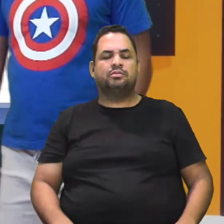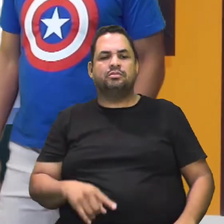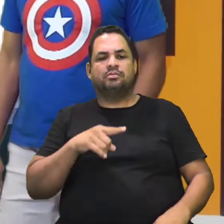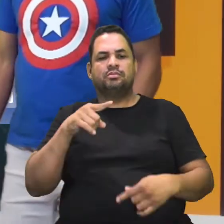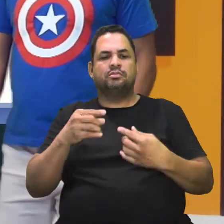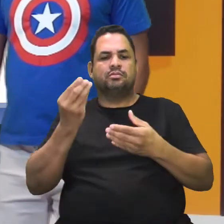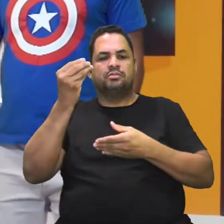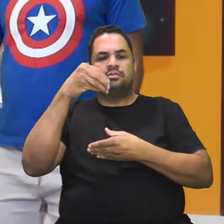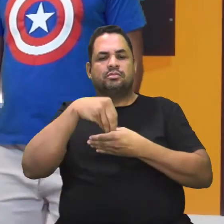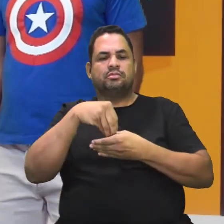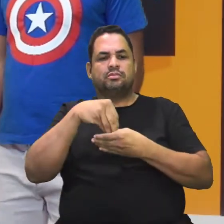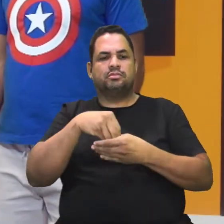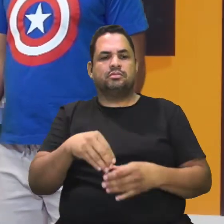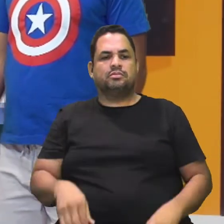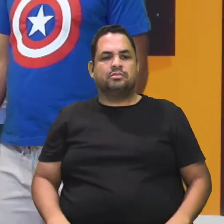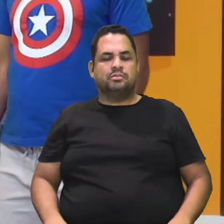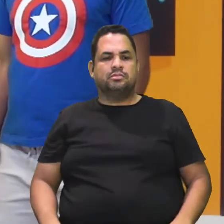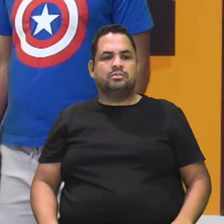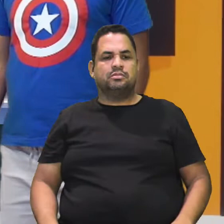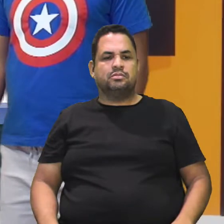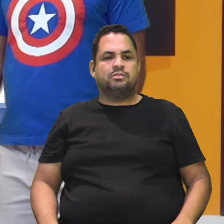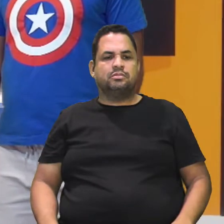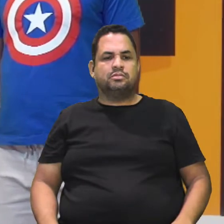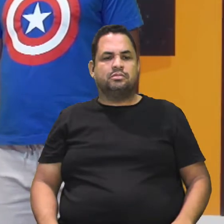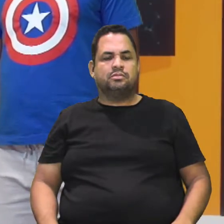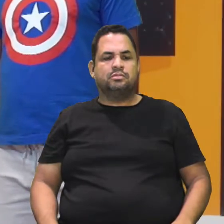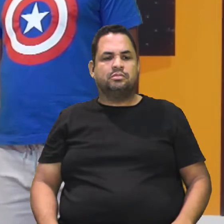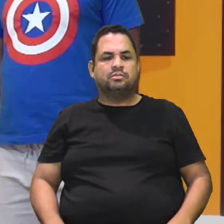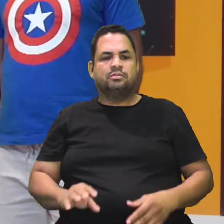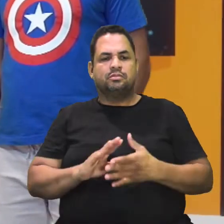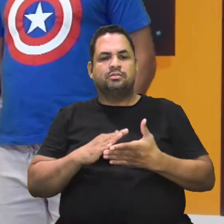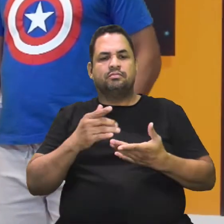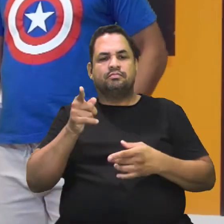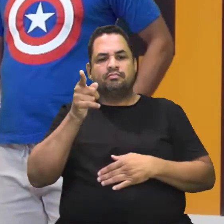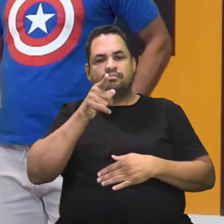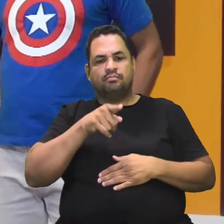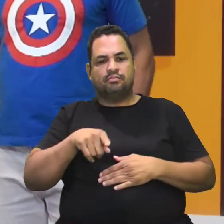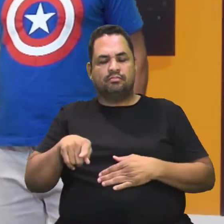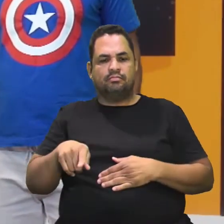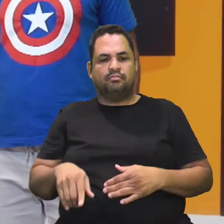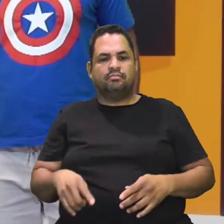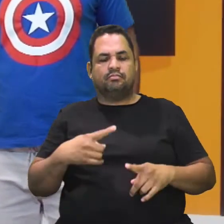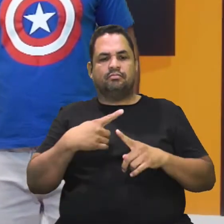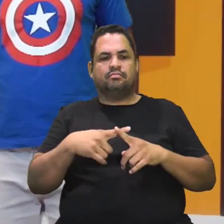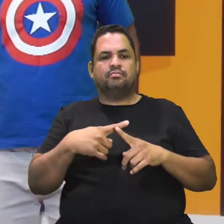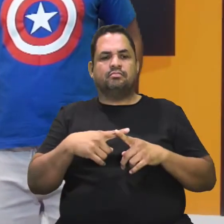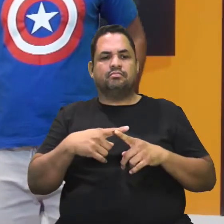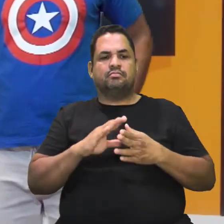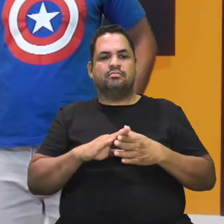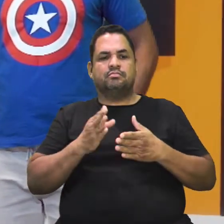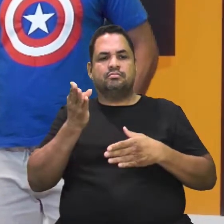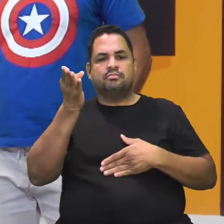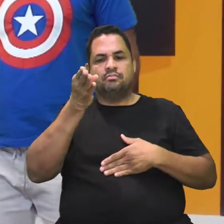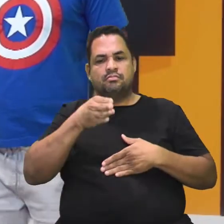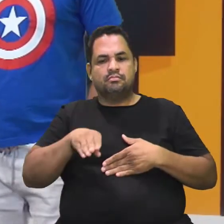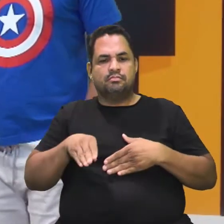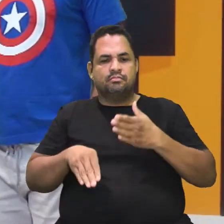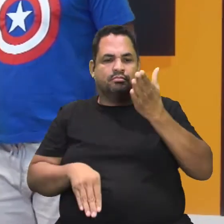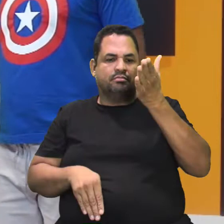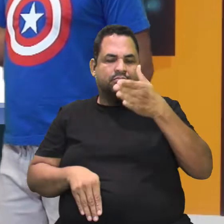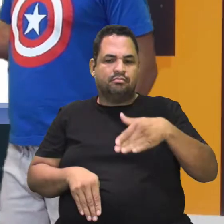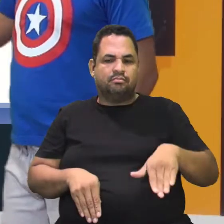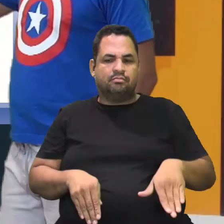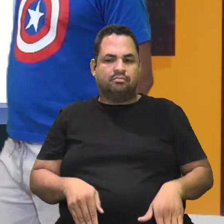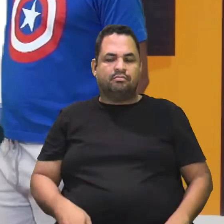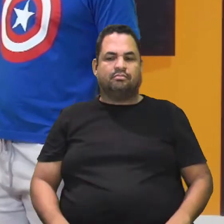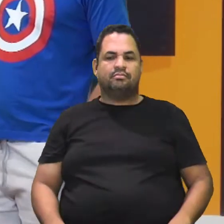focos estão dentro dela, né? Já na hipérbole, os focos estão fora, porque ela fica ao contrário, assim, viradinha, né? E a gente